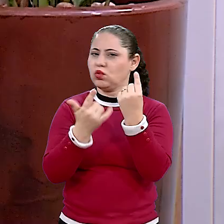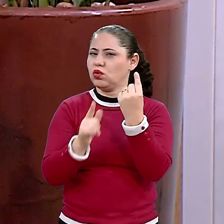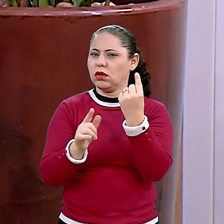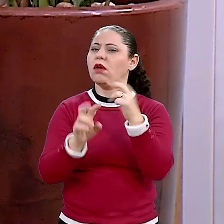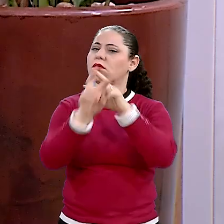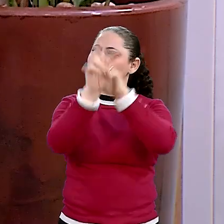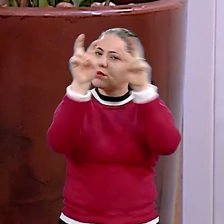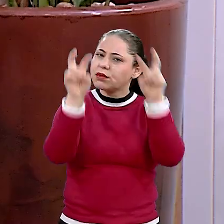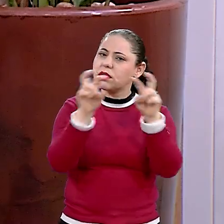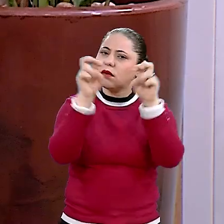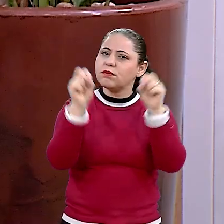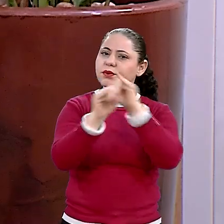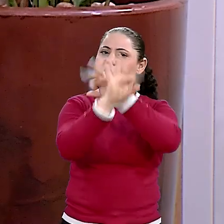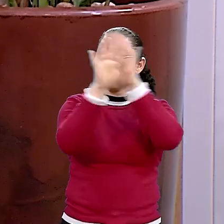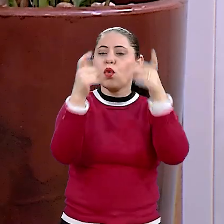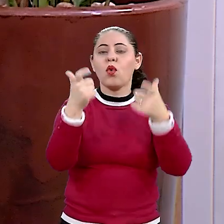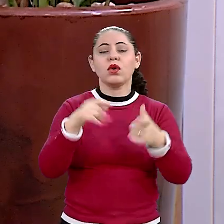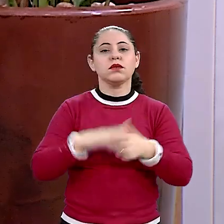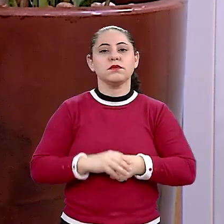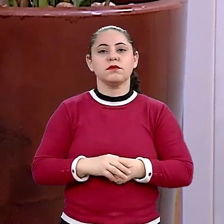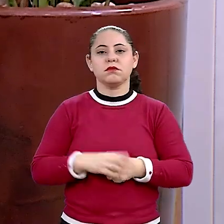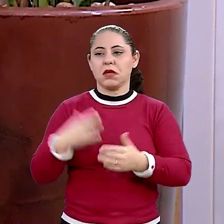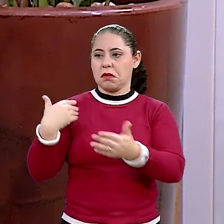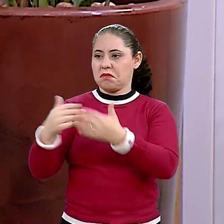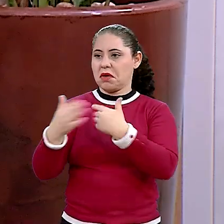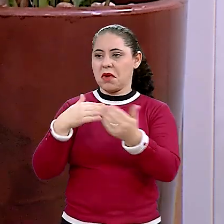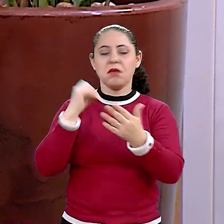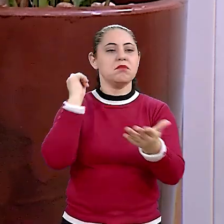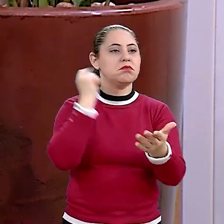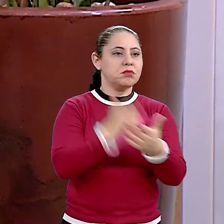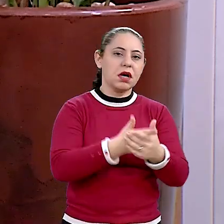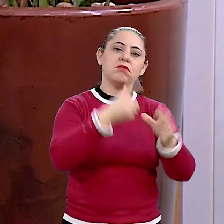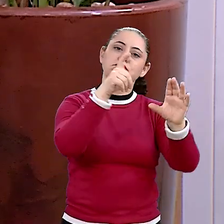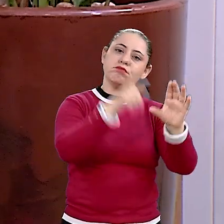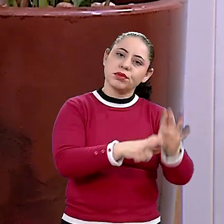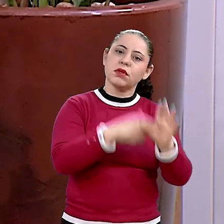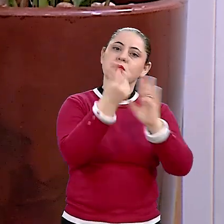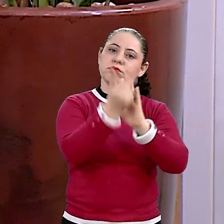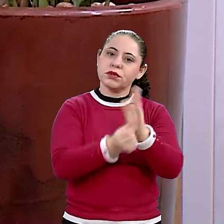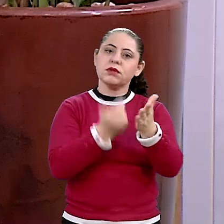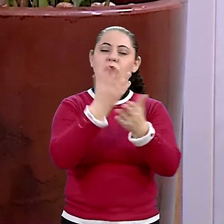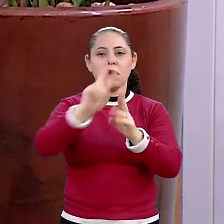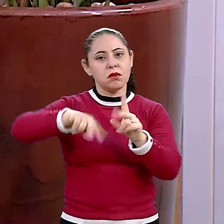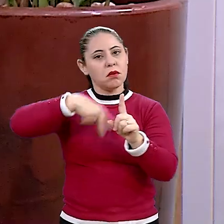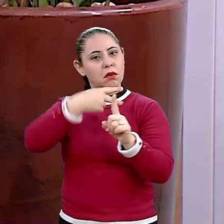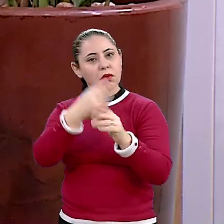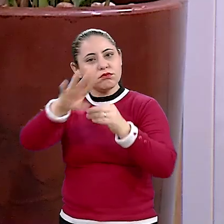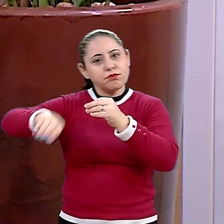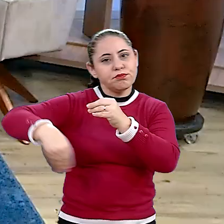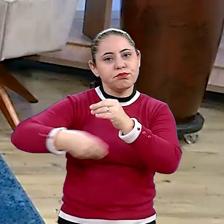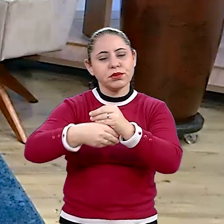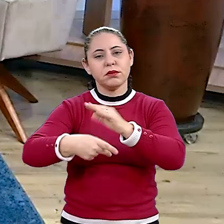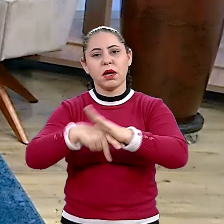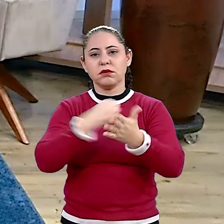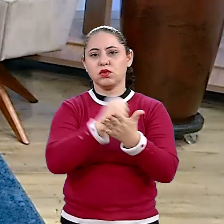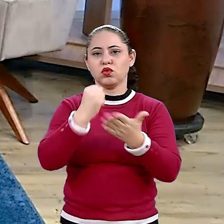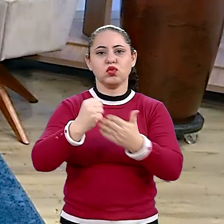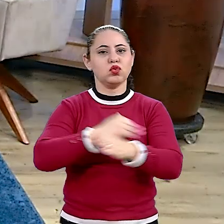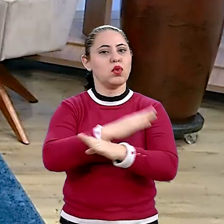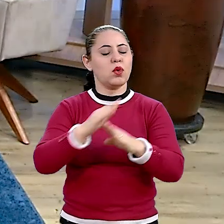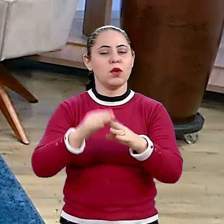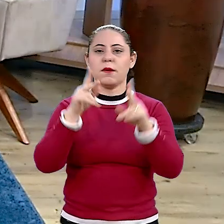da transparência, onde qualquer tipo de pagamento, empenho, orçamento, suplementação, contrato, tudo